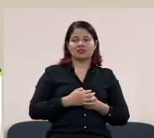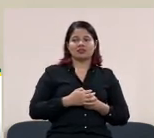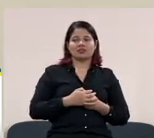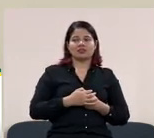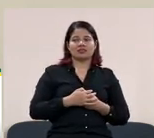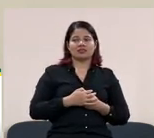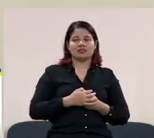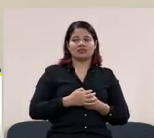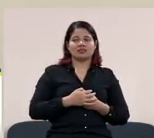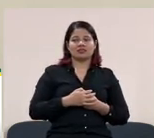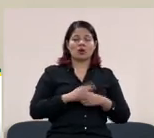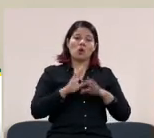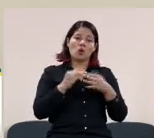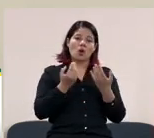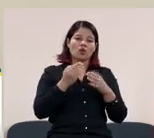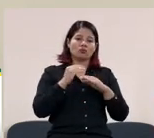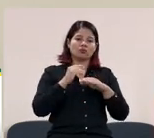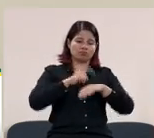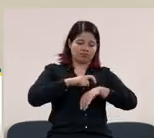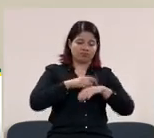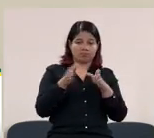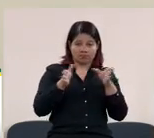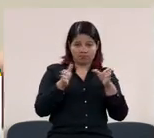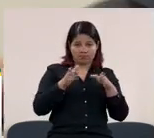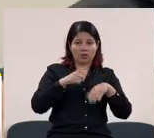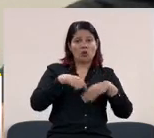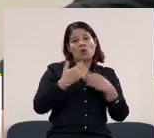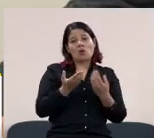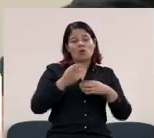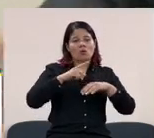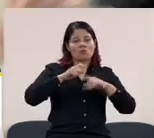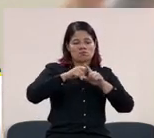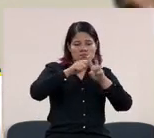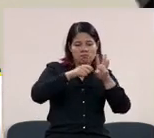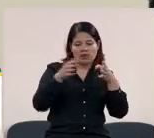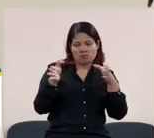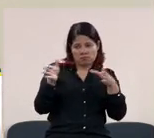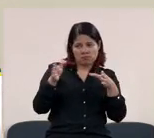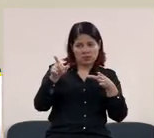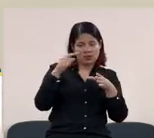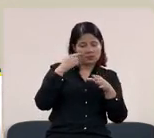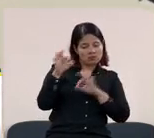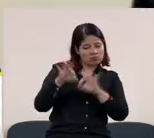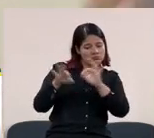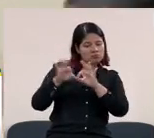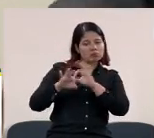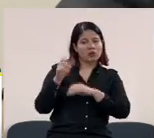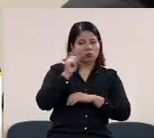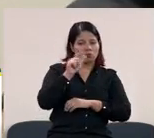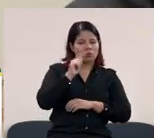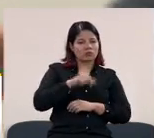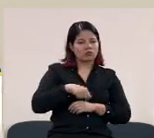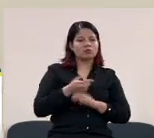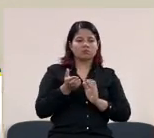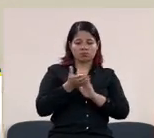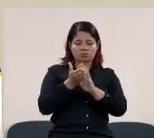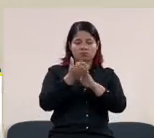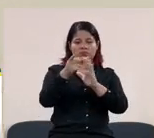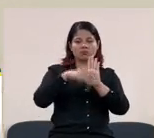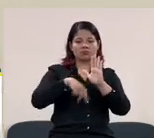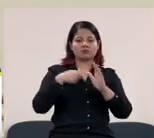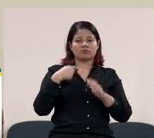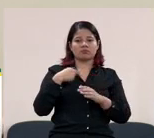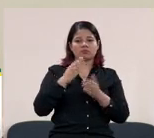eles se adaptarem, sei lá, algumas coisas assim. Não pode ser no ferro, entende? Mas é muito bom o seu projeto, parabéns pelo projeto e conte com o meu